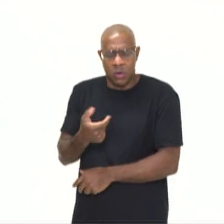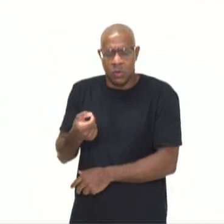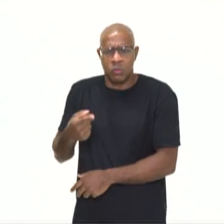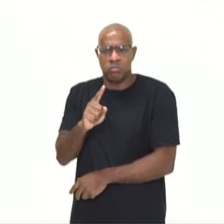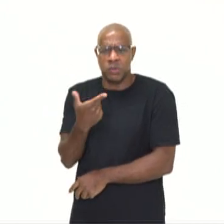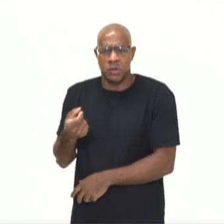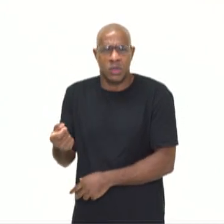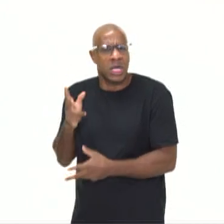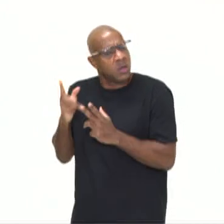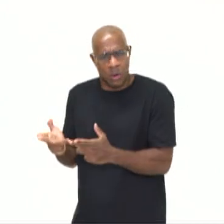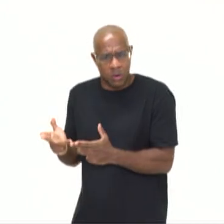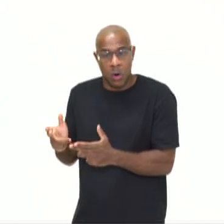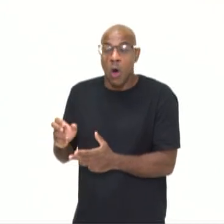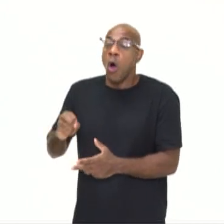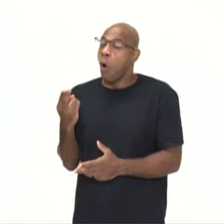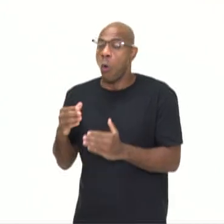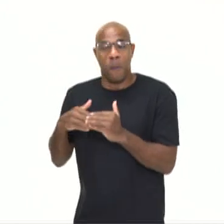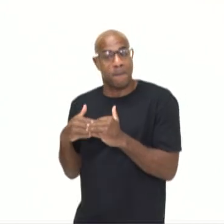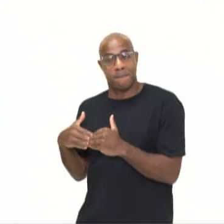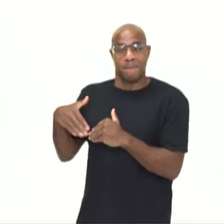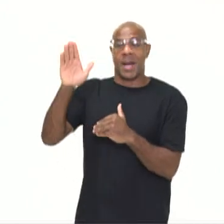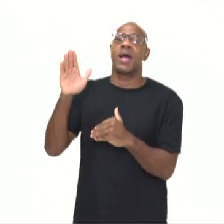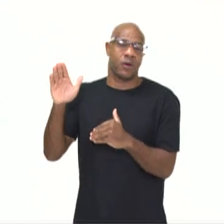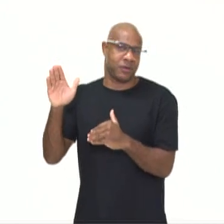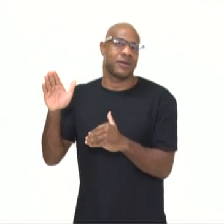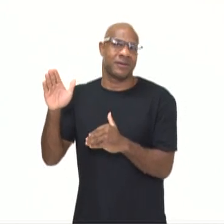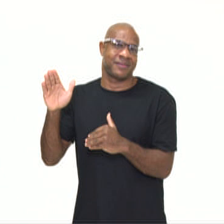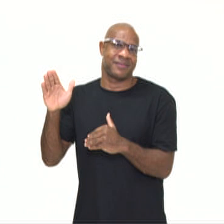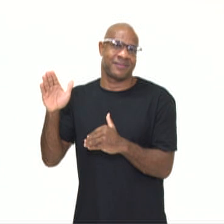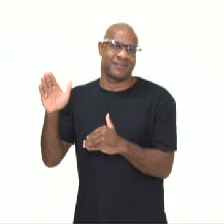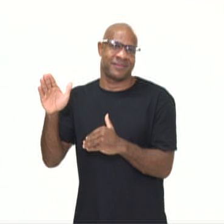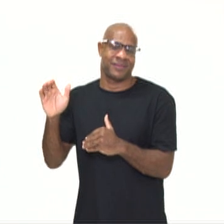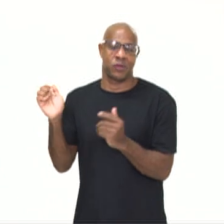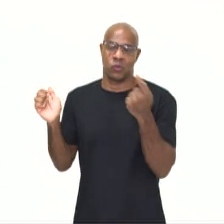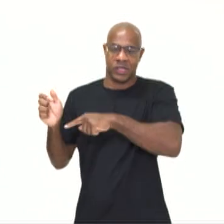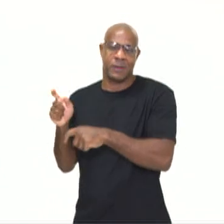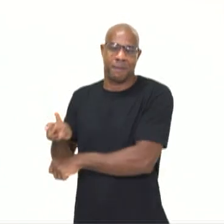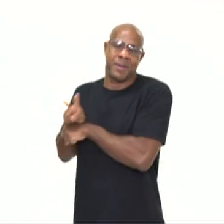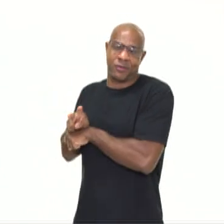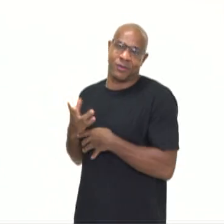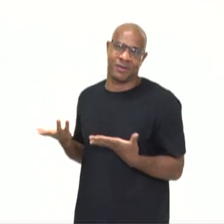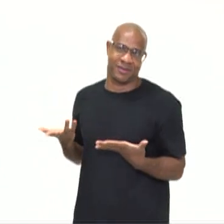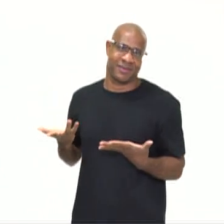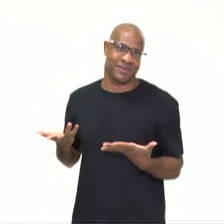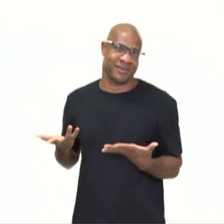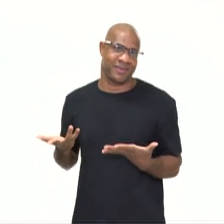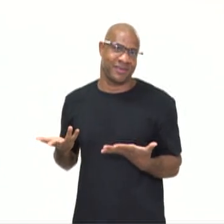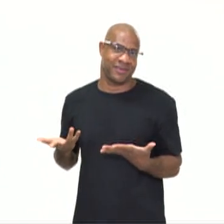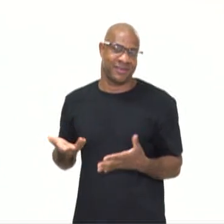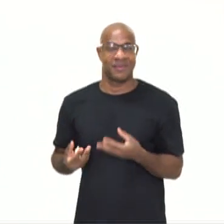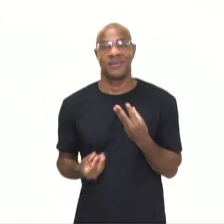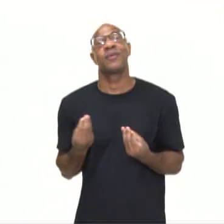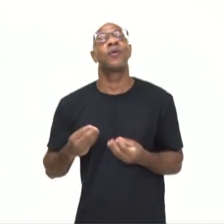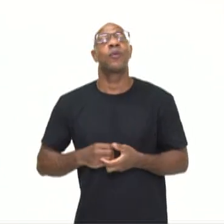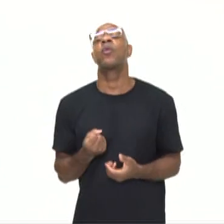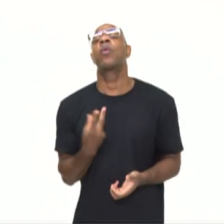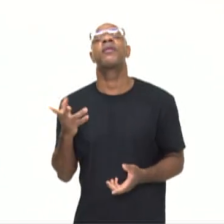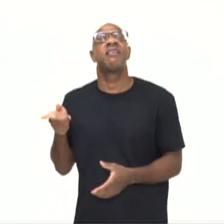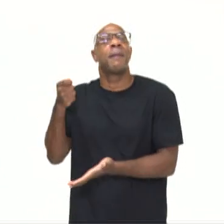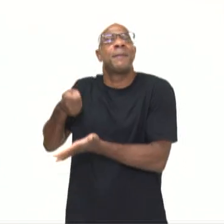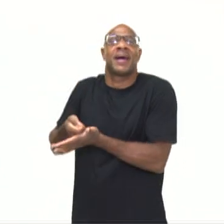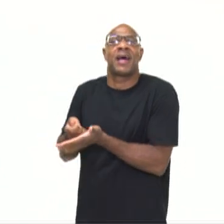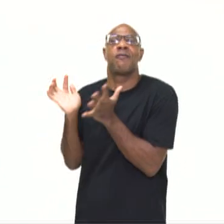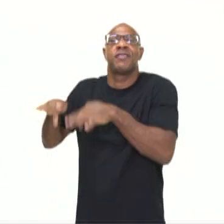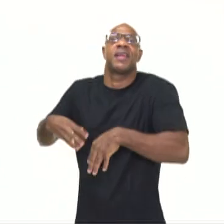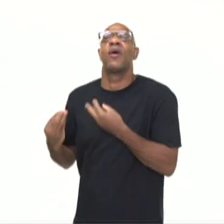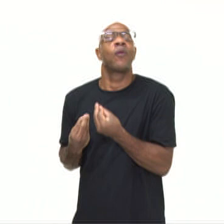emprestou ou um valor maior do que foi emprestado? Vocês acham que é a mesma ou é mais? Ou é a mesma coisa ou é um